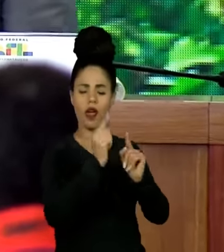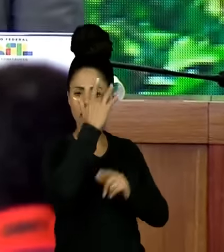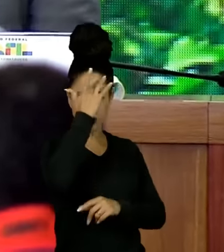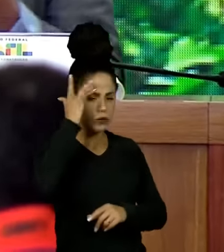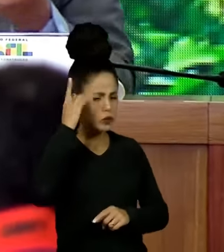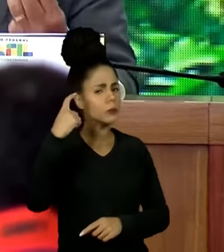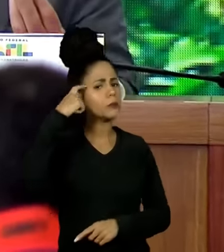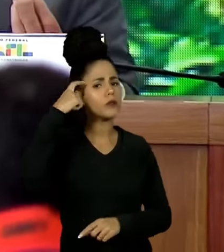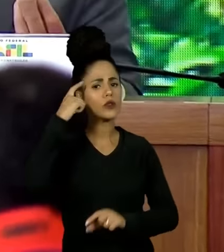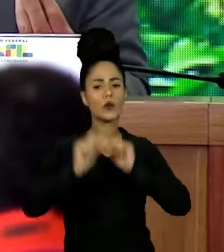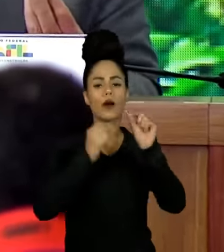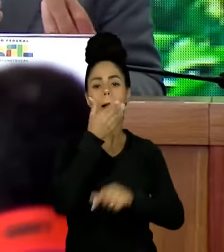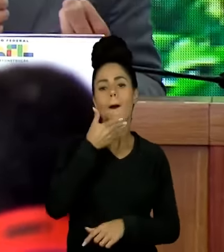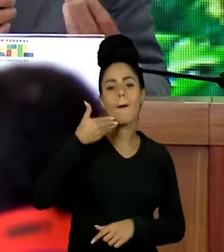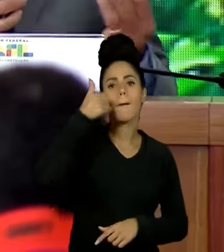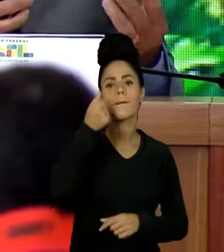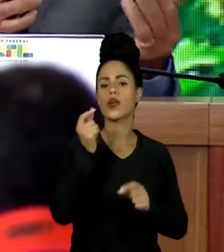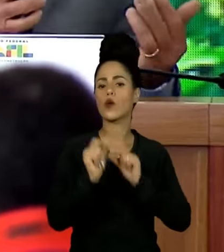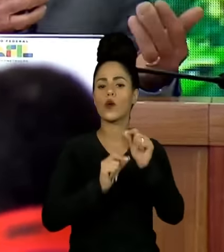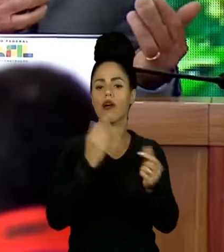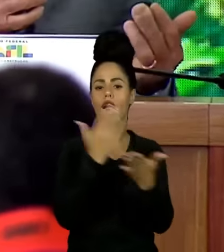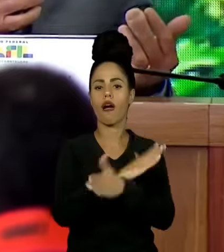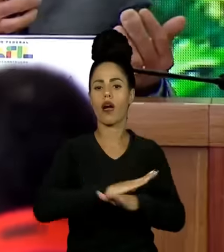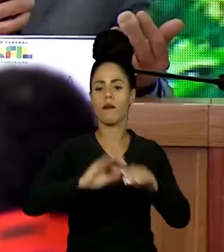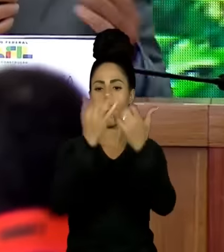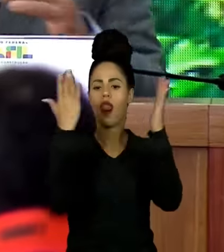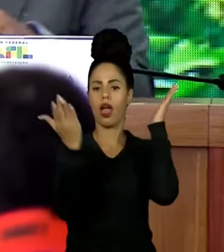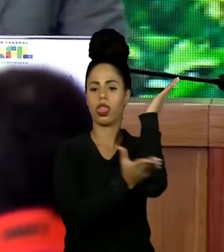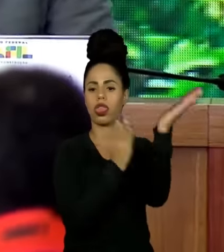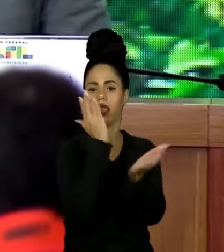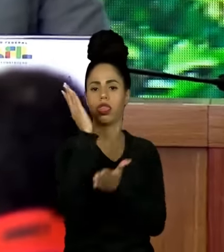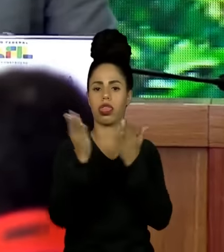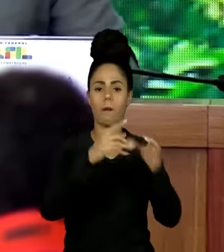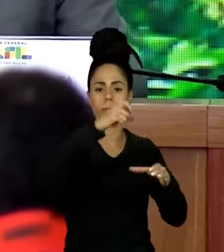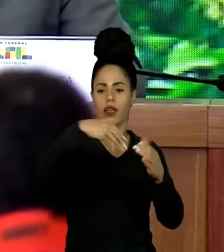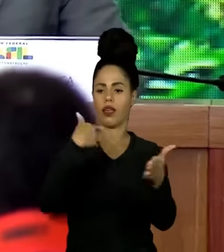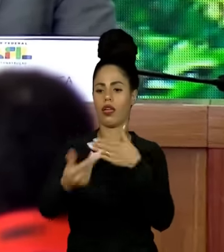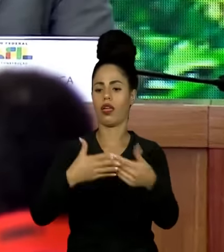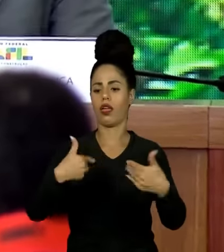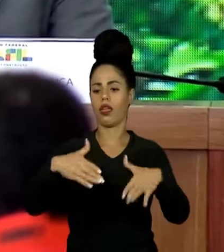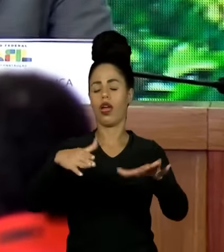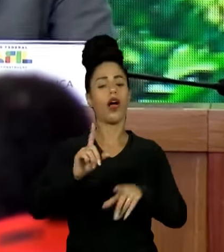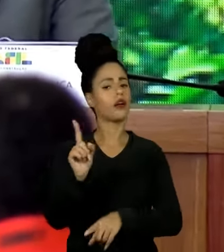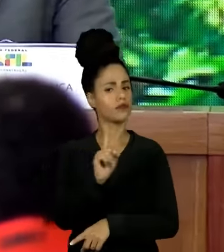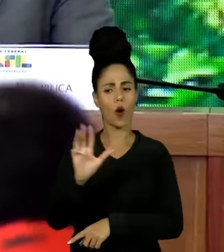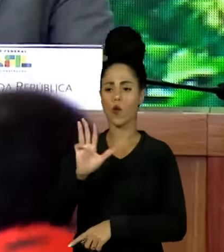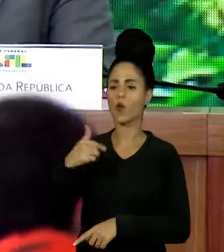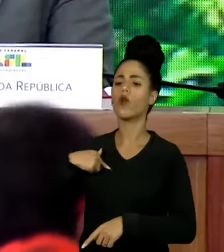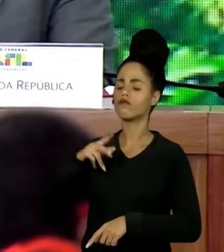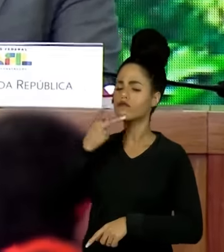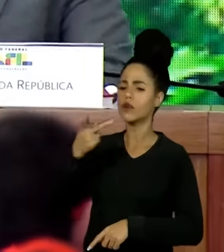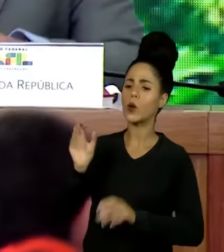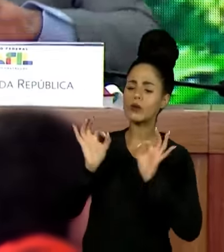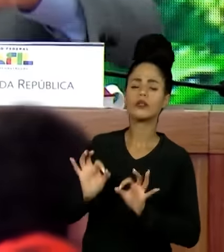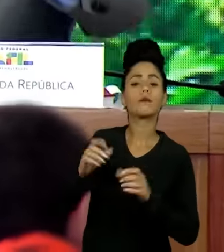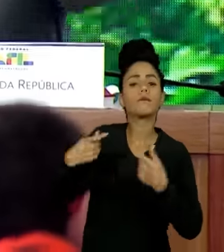ainda acham que seria melhor acabar com a floresta para plantar qualquer coisa. Lula disse que preservar a natureza pode ser